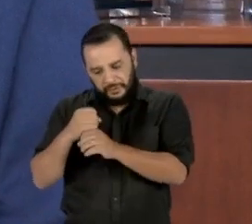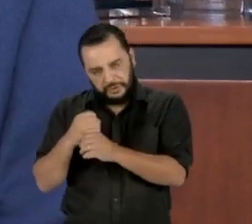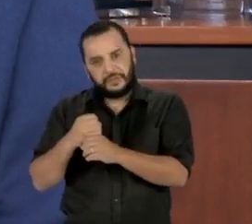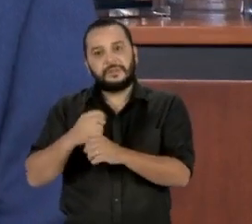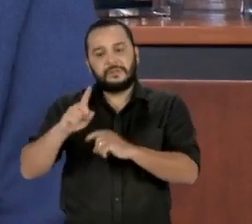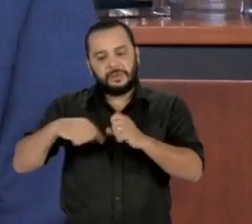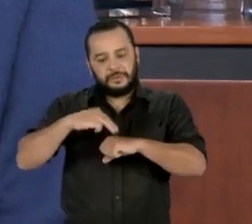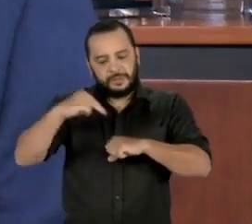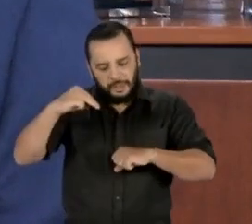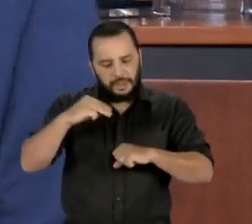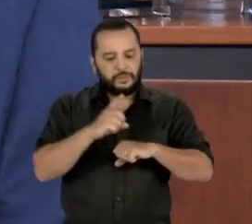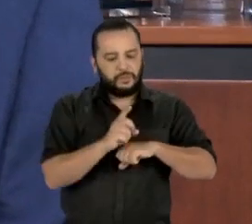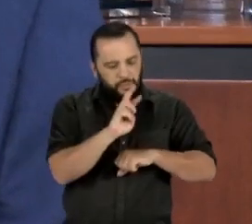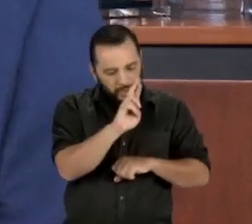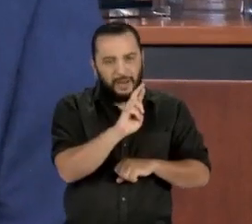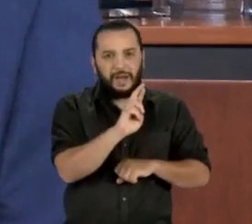doutorado